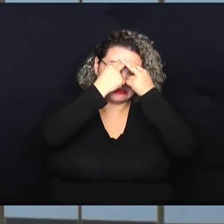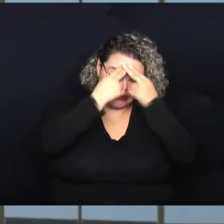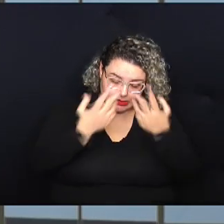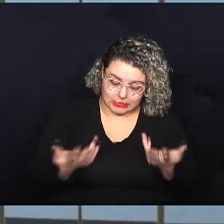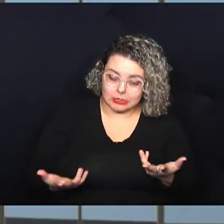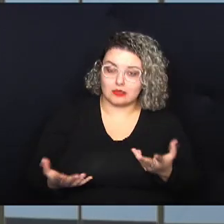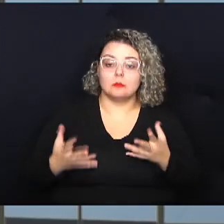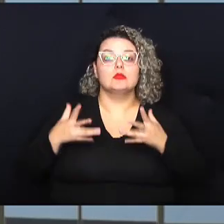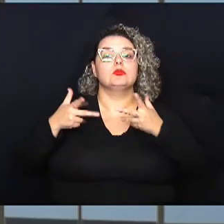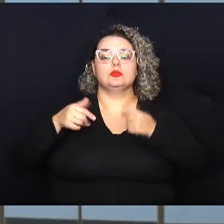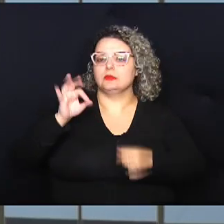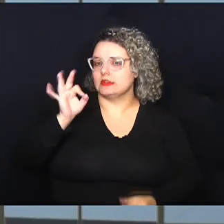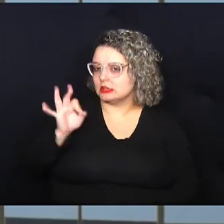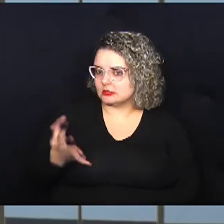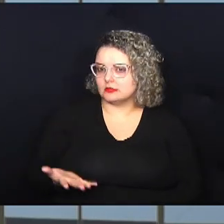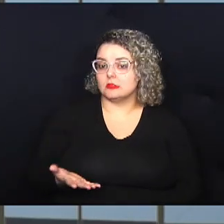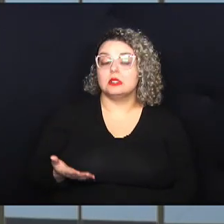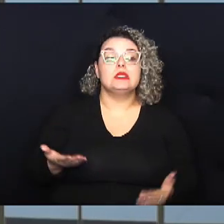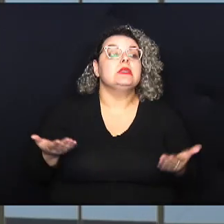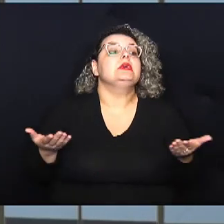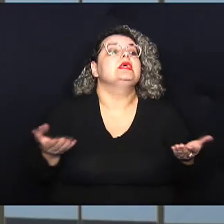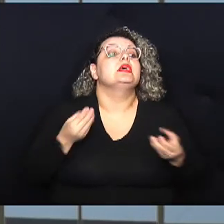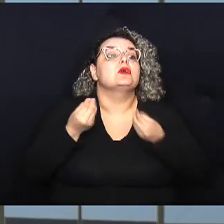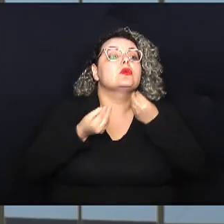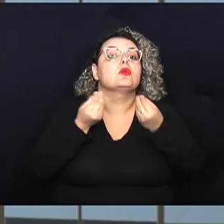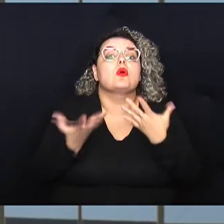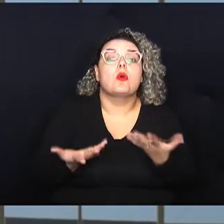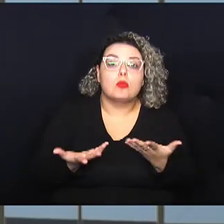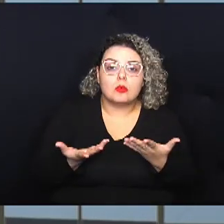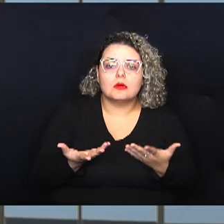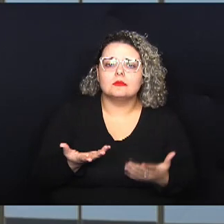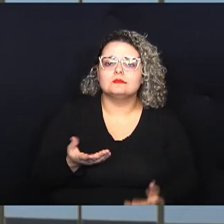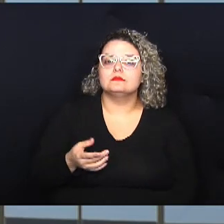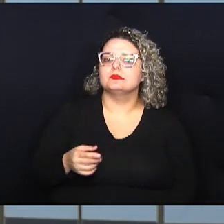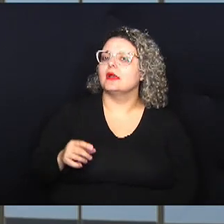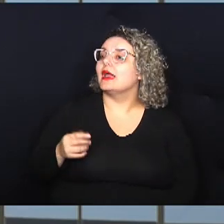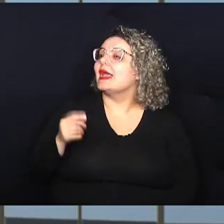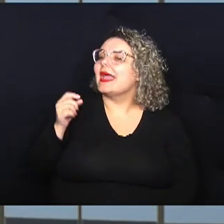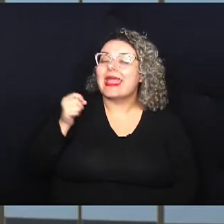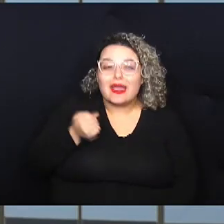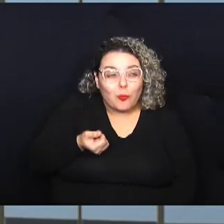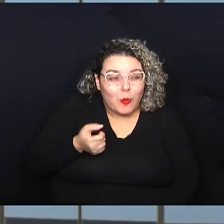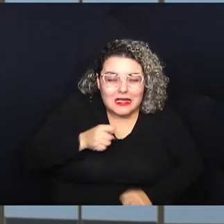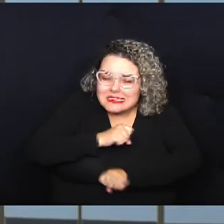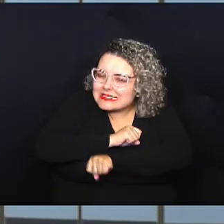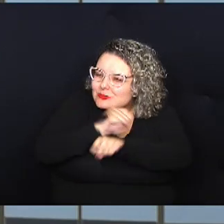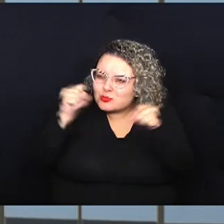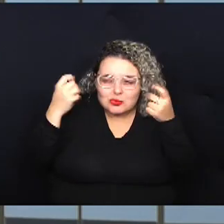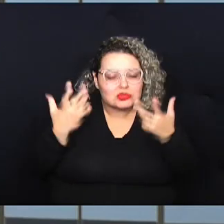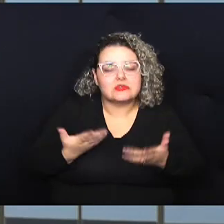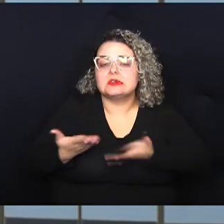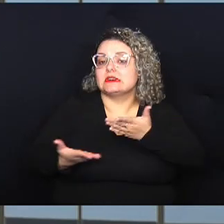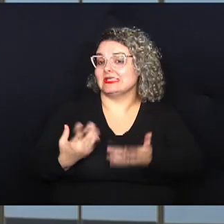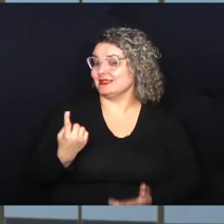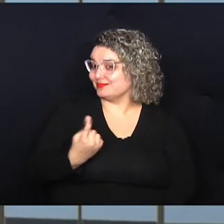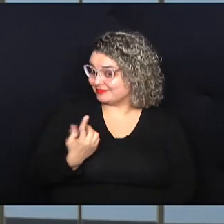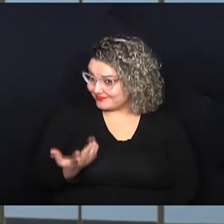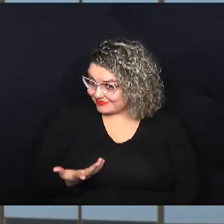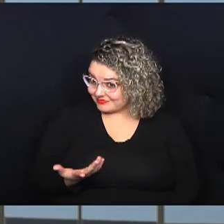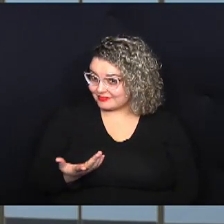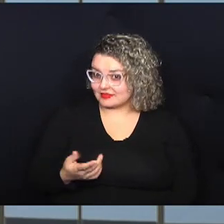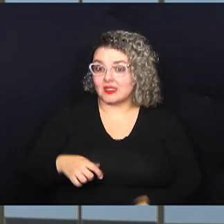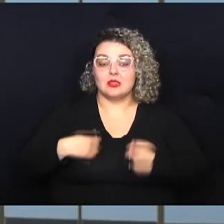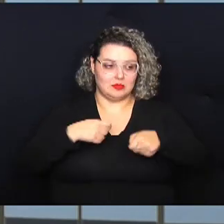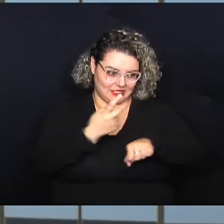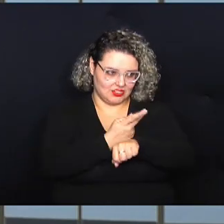então, porque... é quase impossível você lidar com tudo isso sozinha. Buscar ajuda, né?